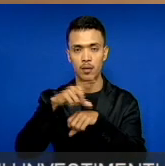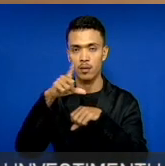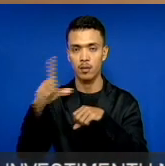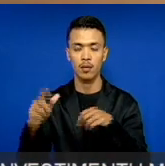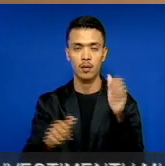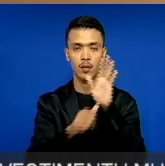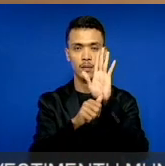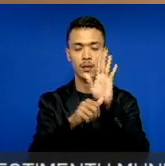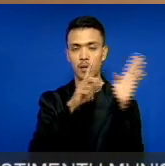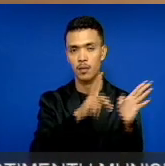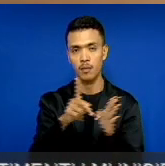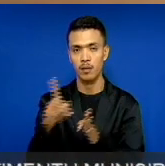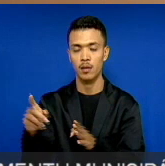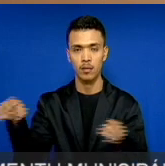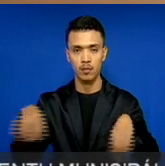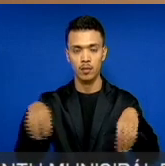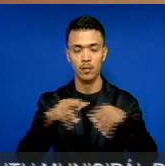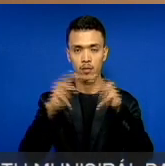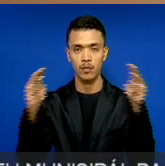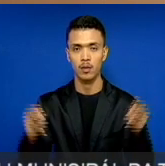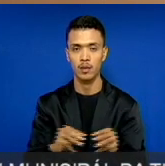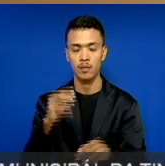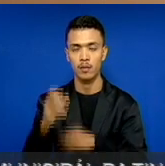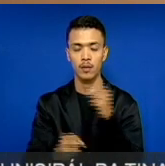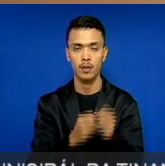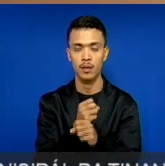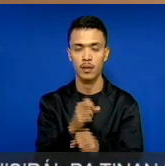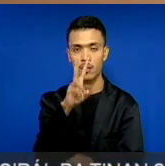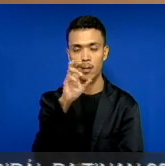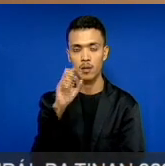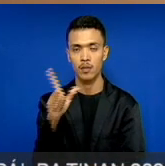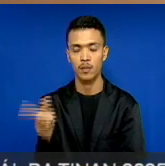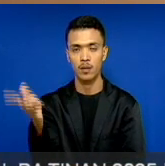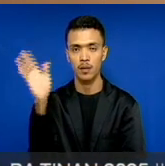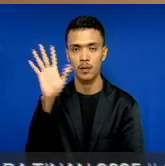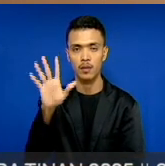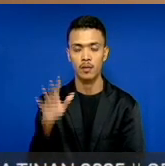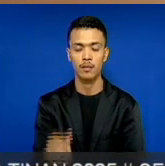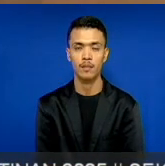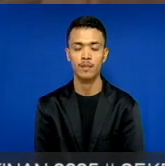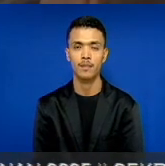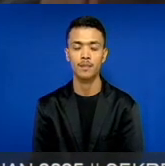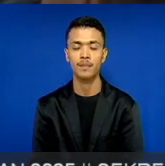onde apresenta plano investimento municipal Batinang Rihundrua, Ruanulo Resin Lima.